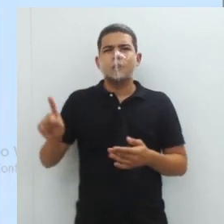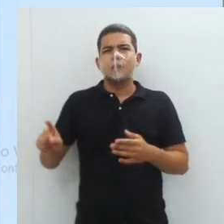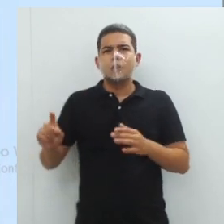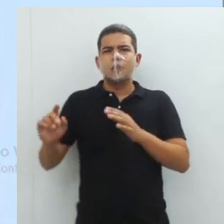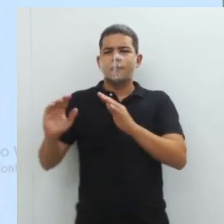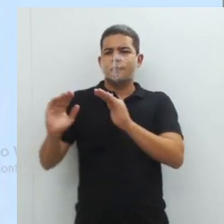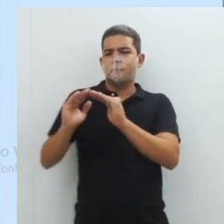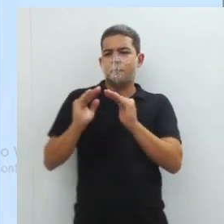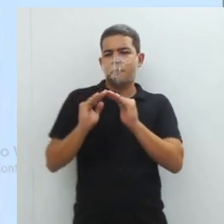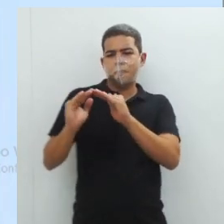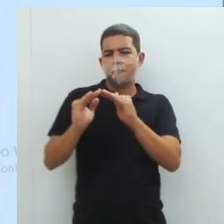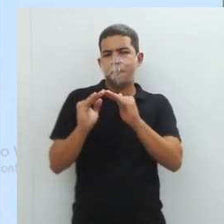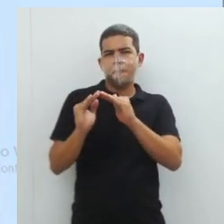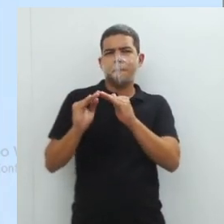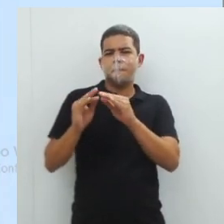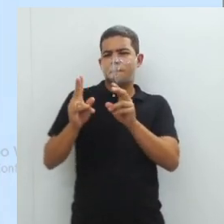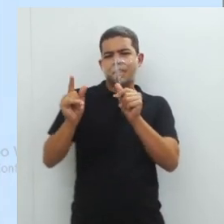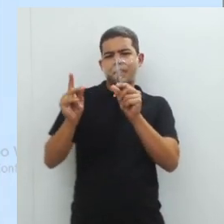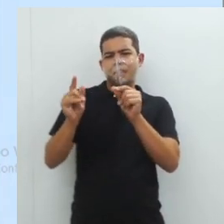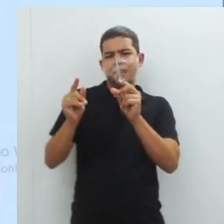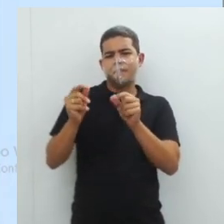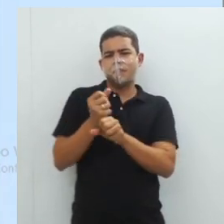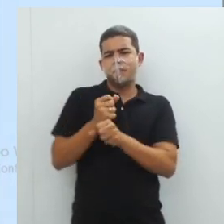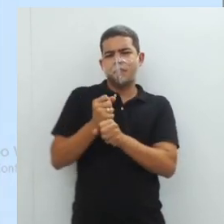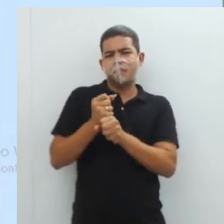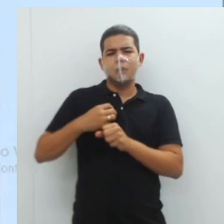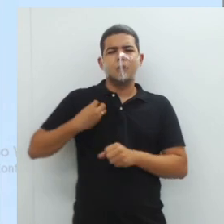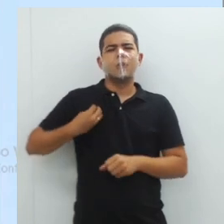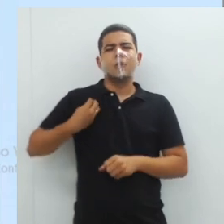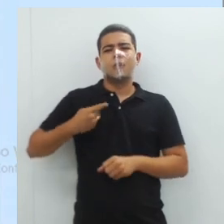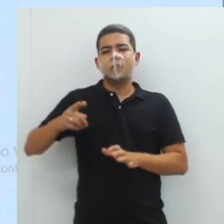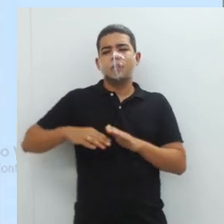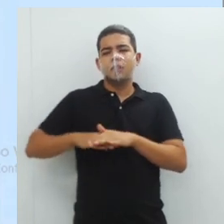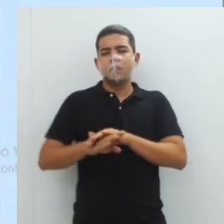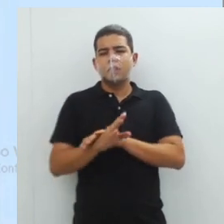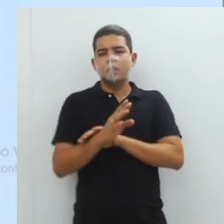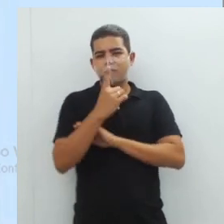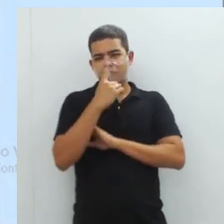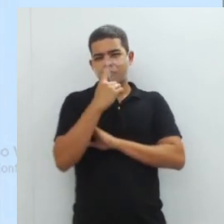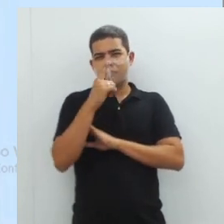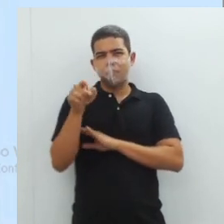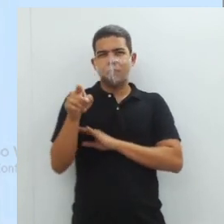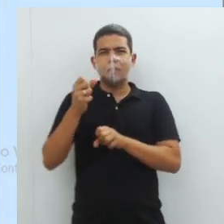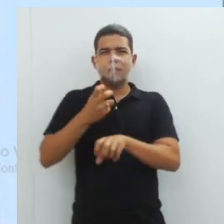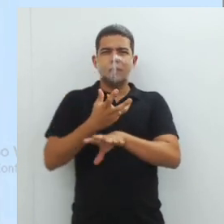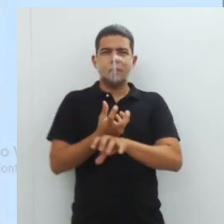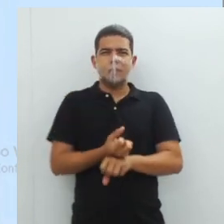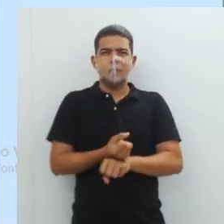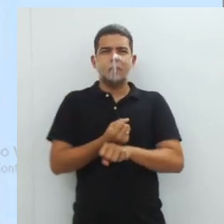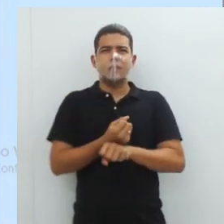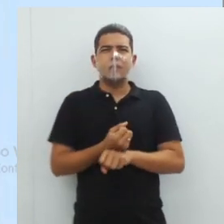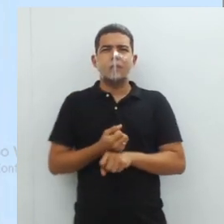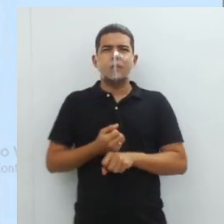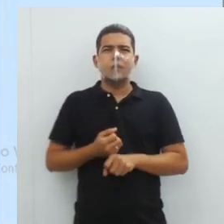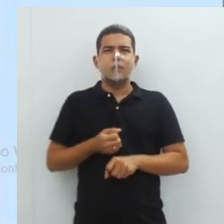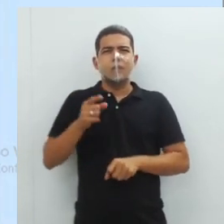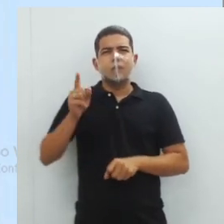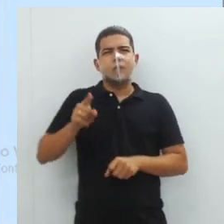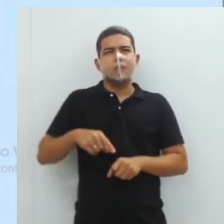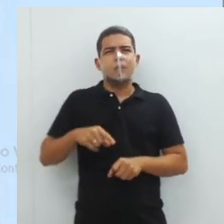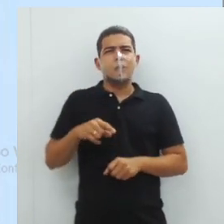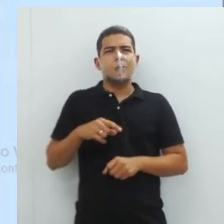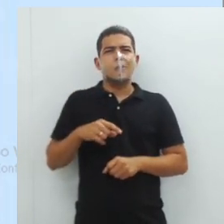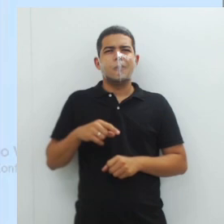têm um vasto tempo naquela região, já se adaptaram. Então, mais que uma